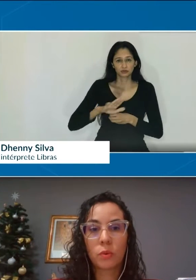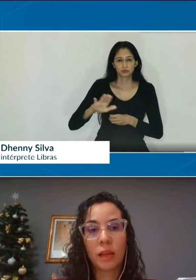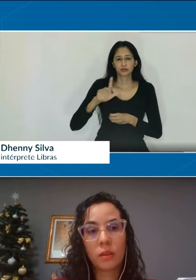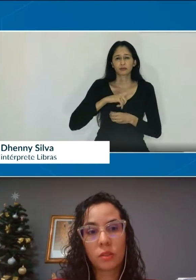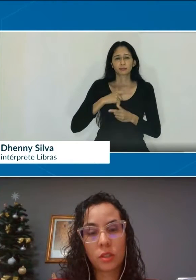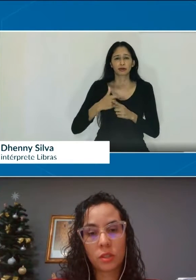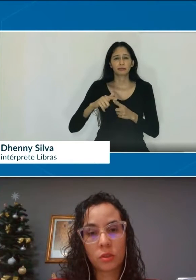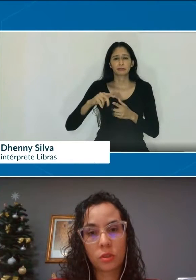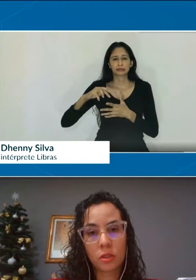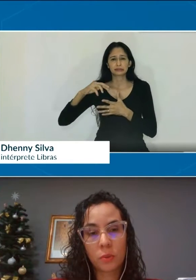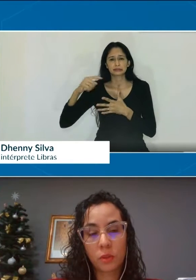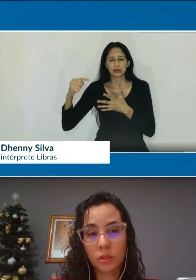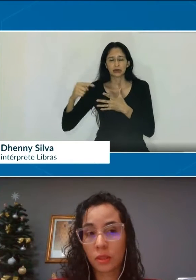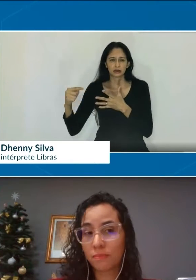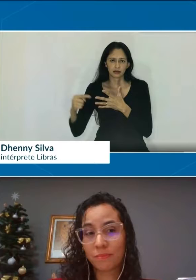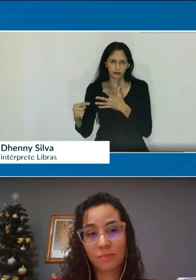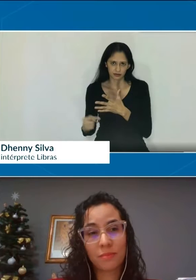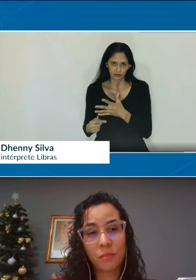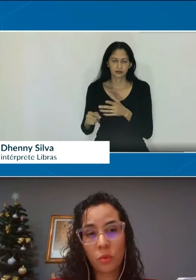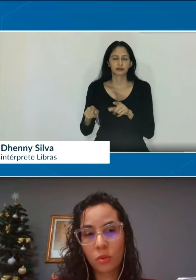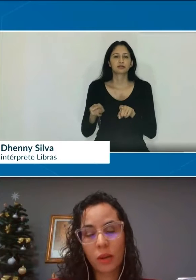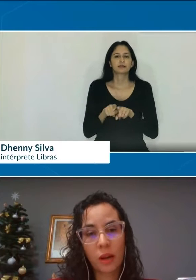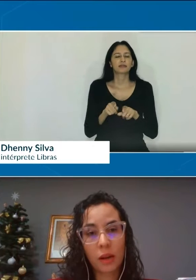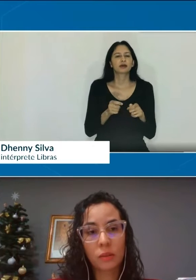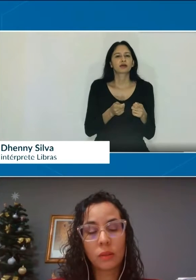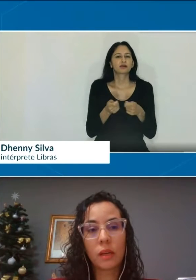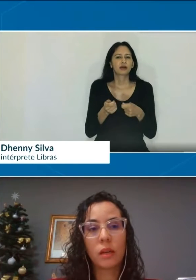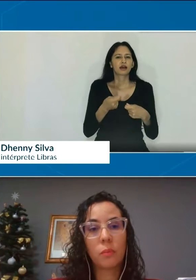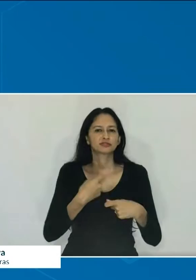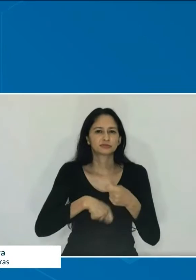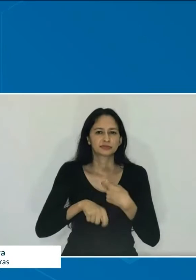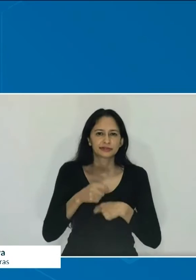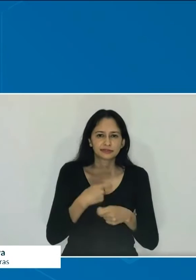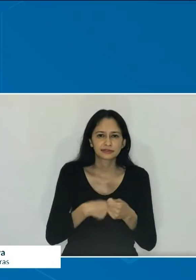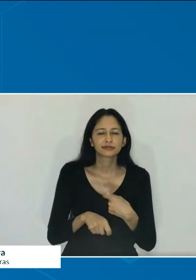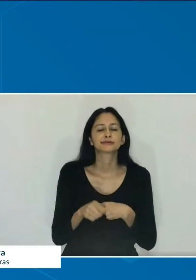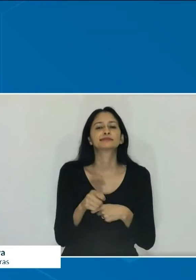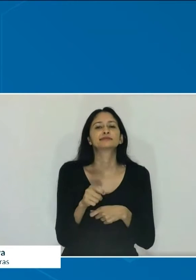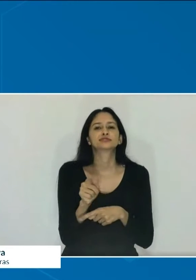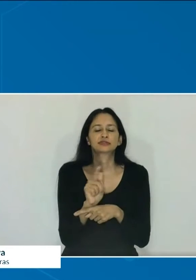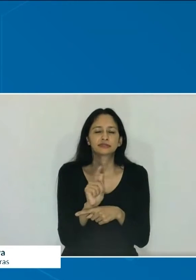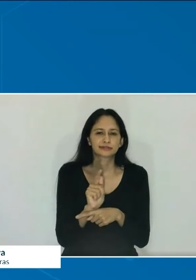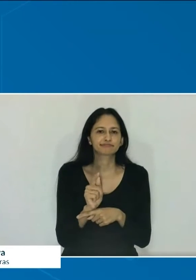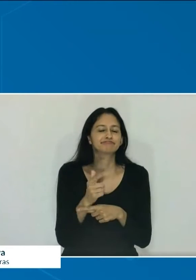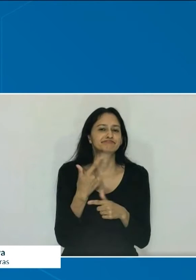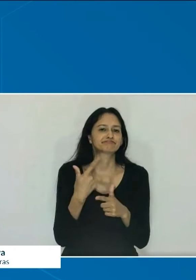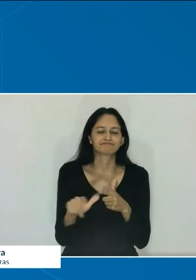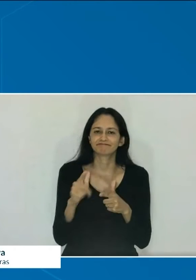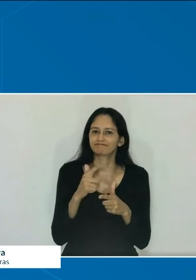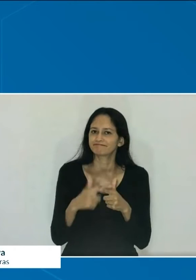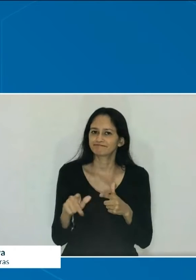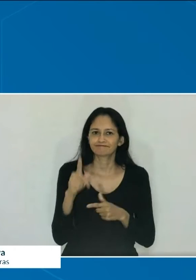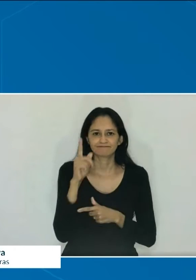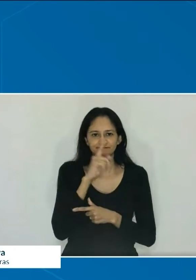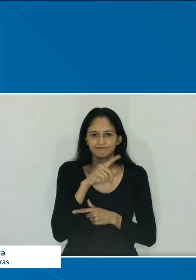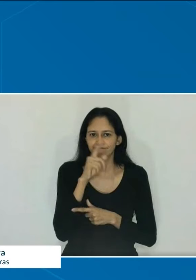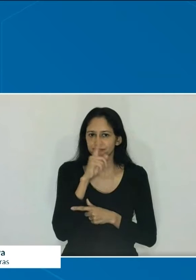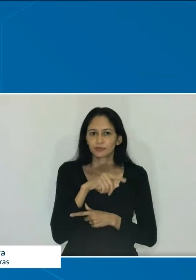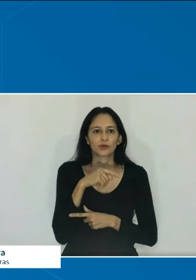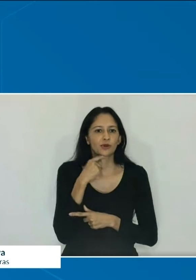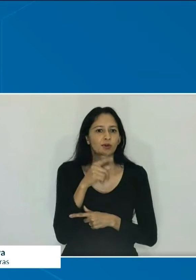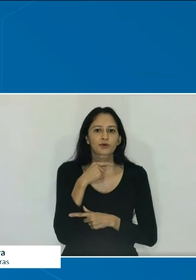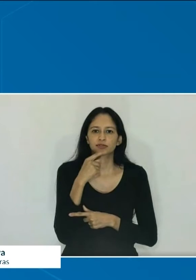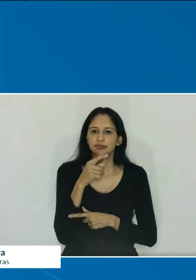estrutural, nosso modelo de gestão de transporte está muito errado, muito ultrapassado, ele não tem mais condições de